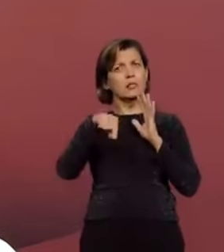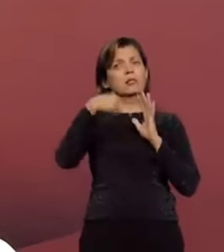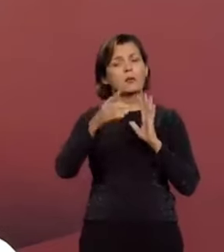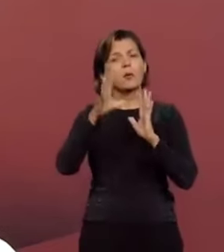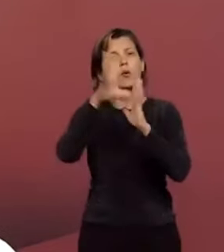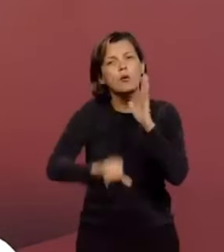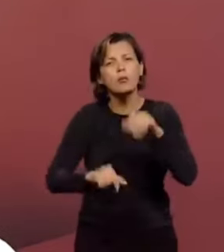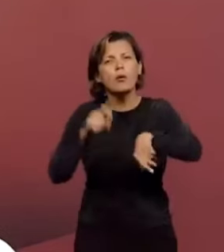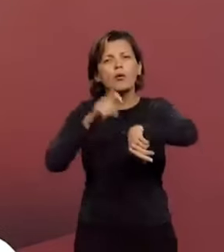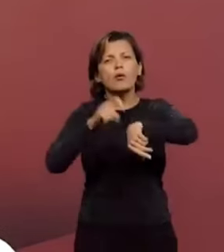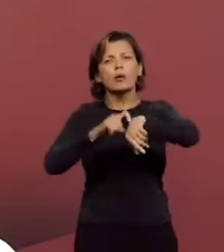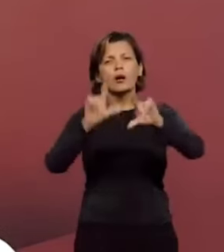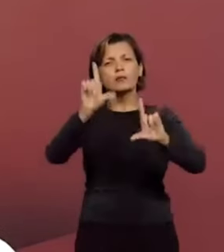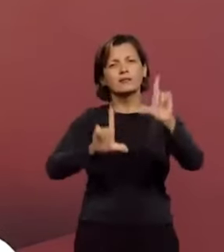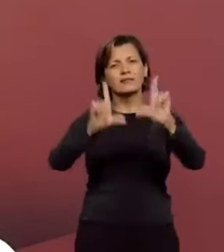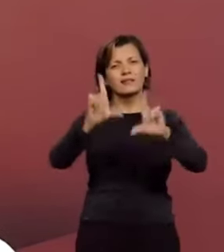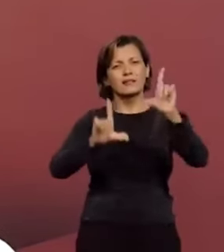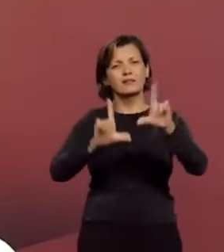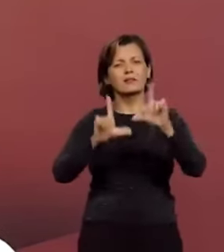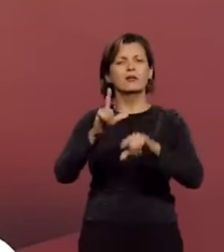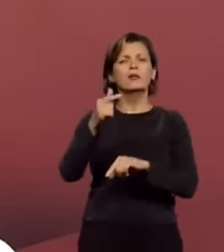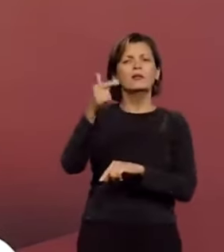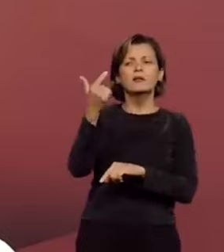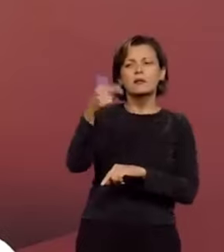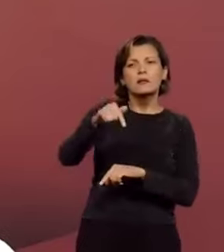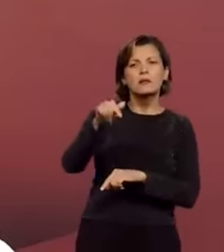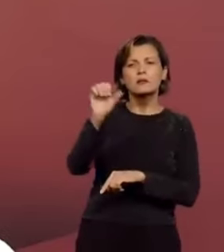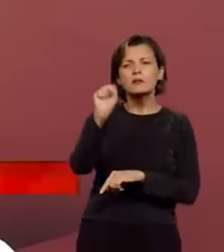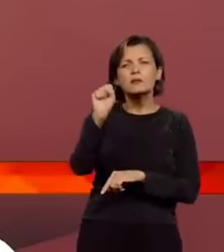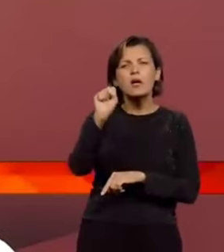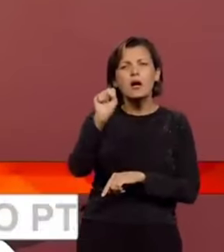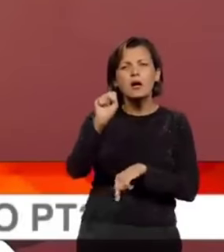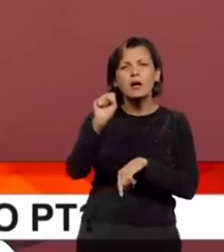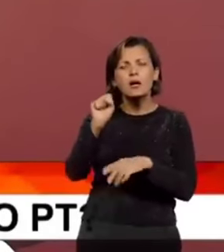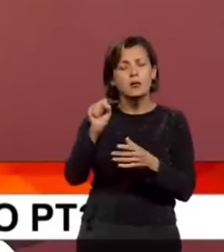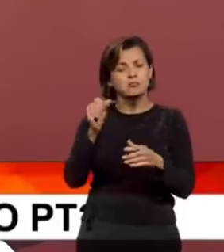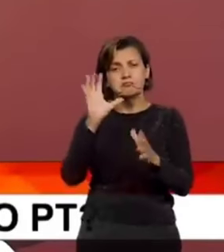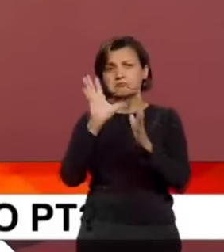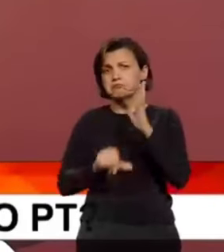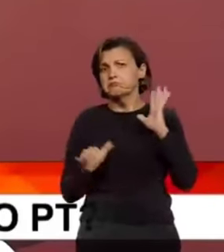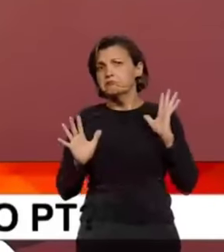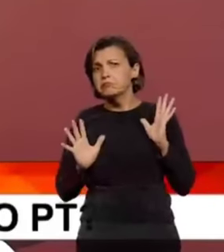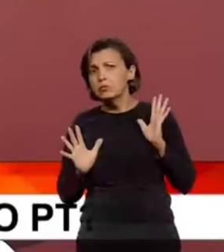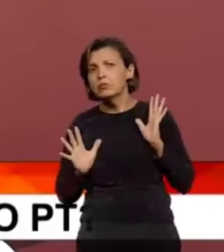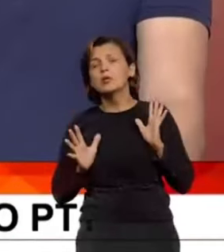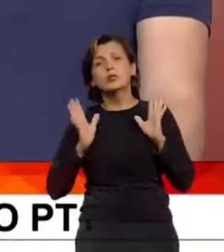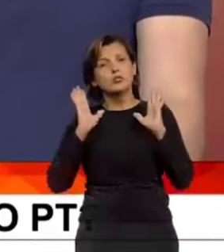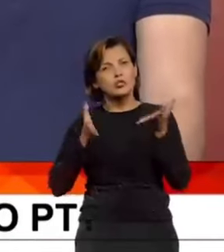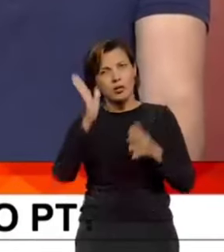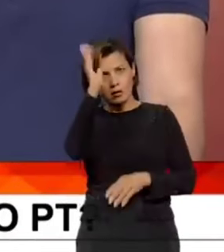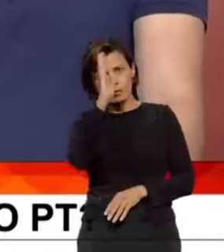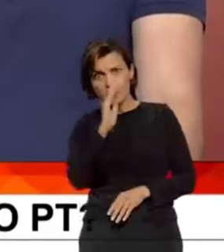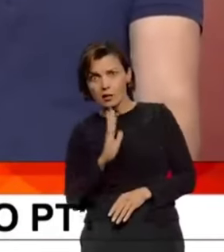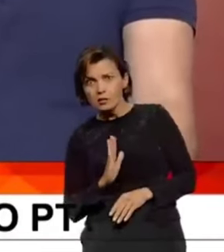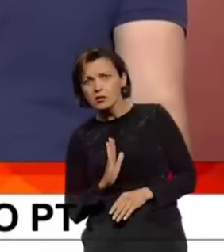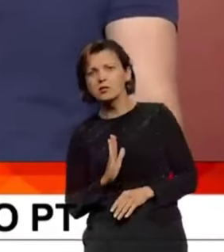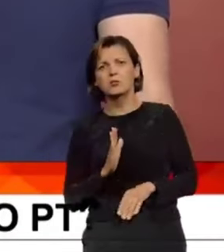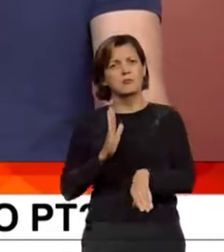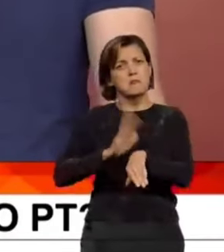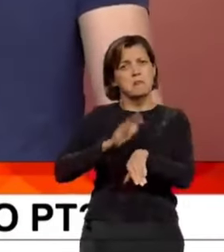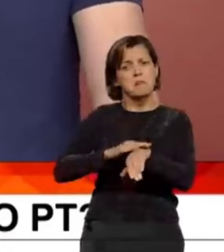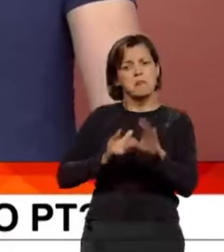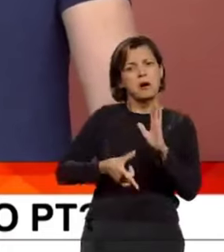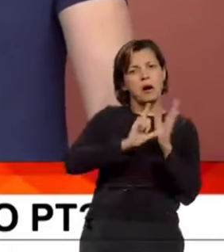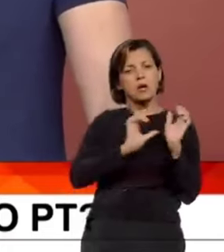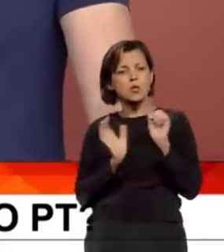fizeram de tudo para que eu não esteja no debate porque a política do Brasil é um jogo de cartas marcadas agradeço aí a